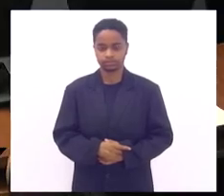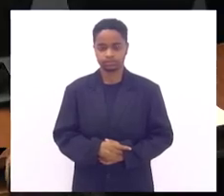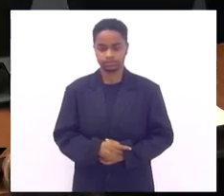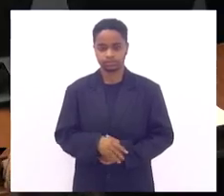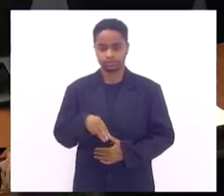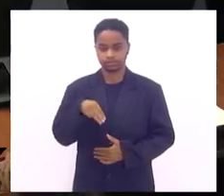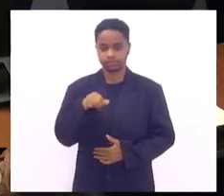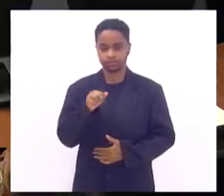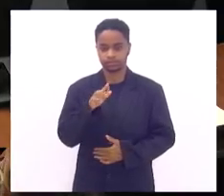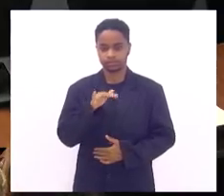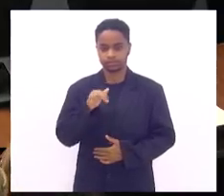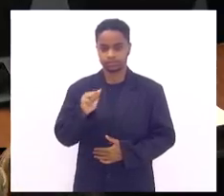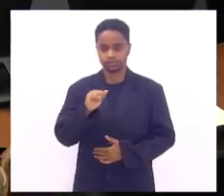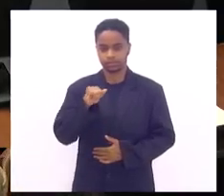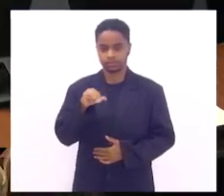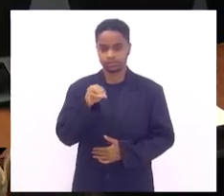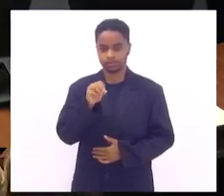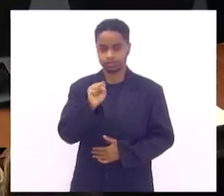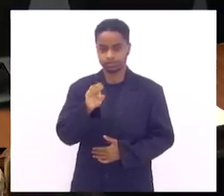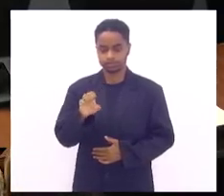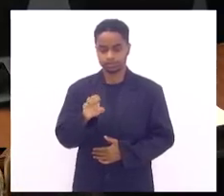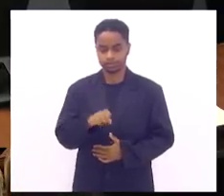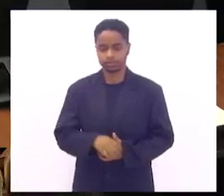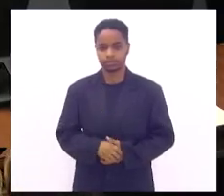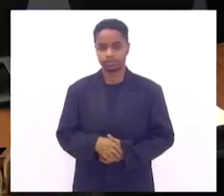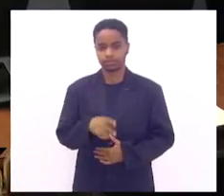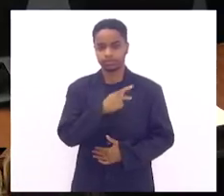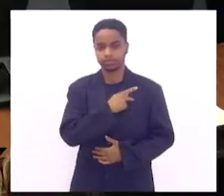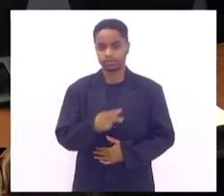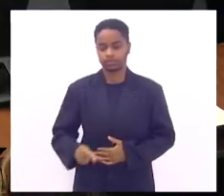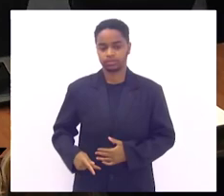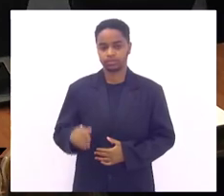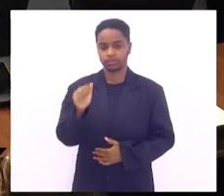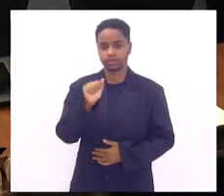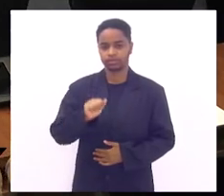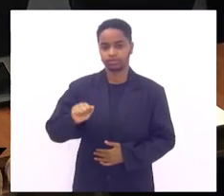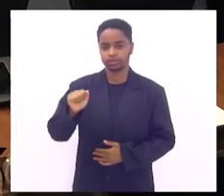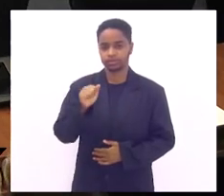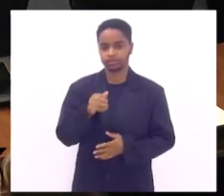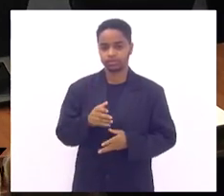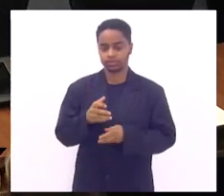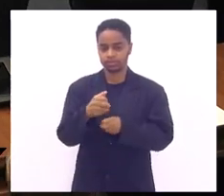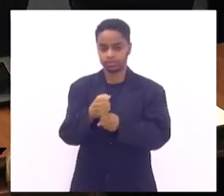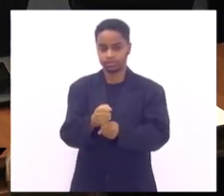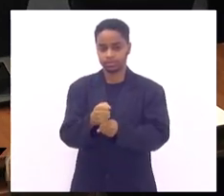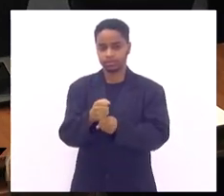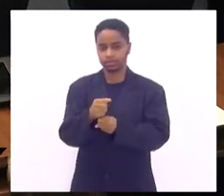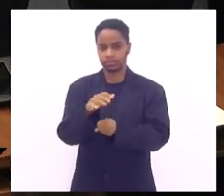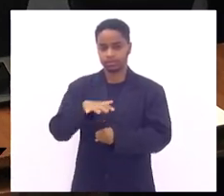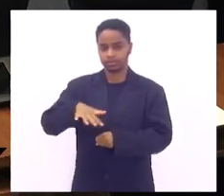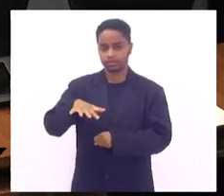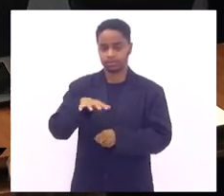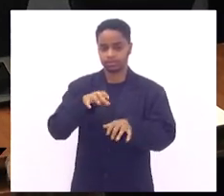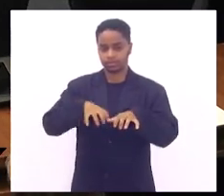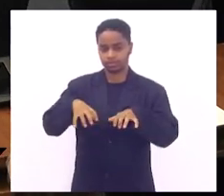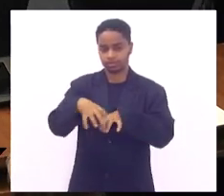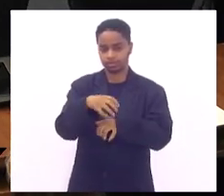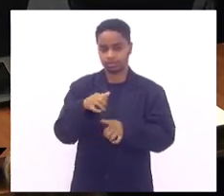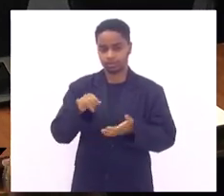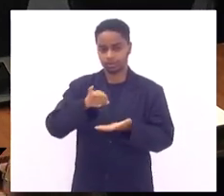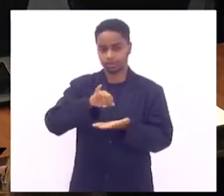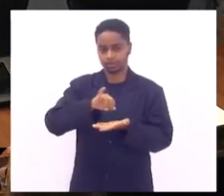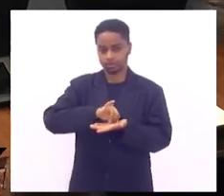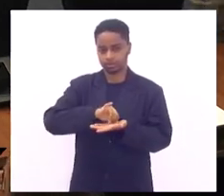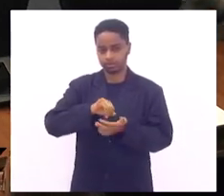Maria José Damascena da Costa, presidente da Associação dos Contabilistas da Região Metropolitana.